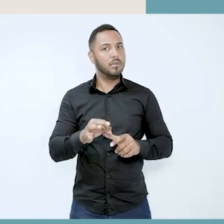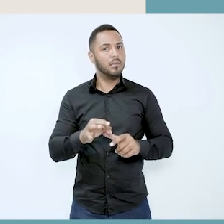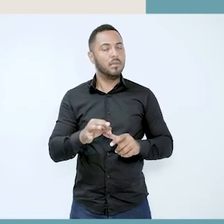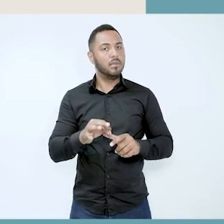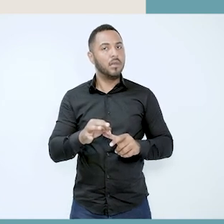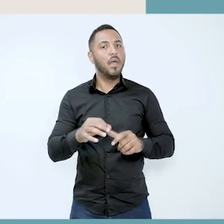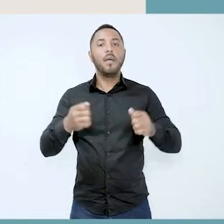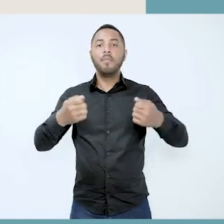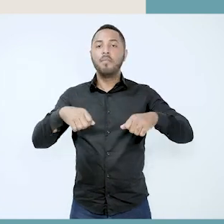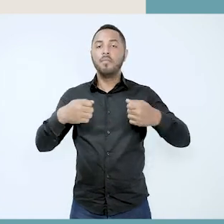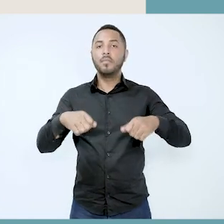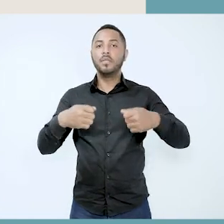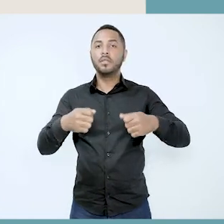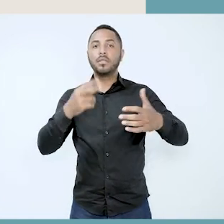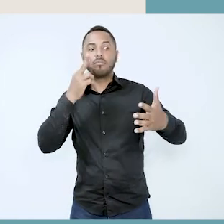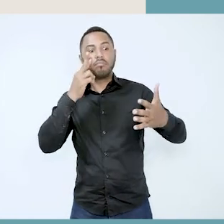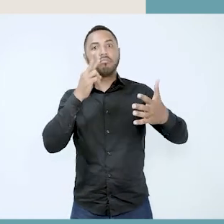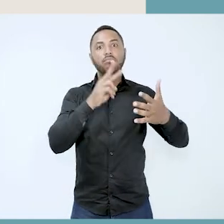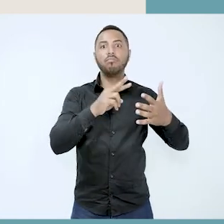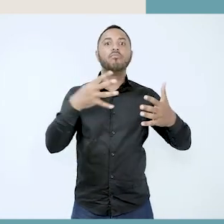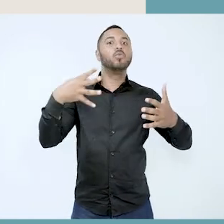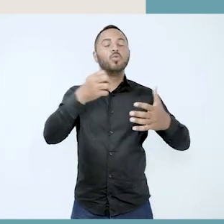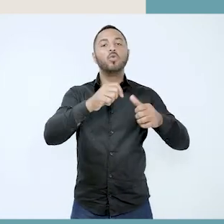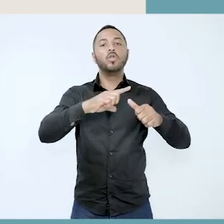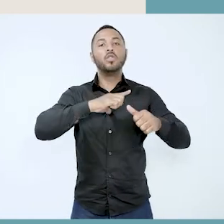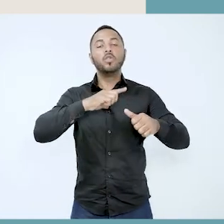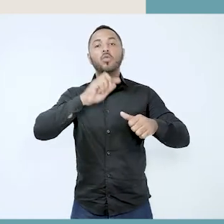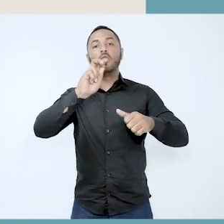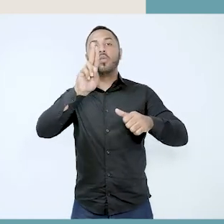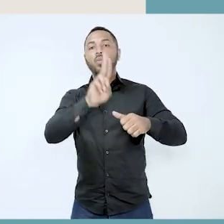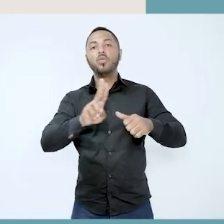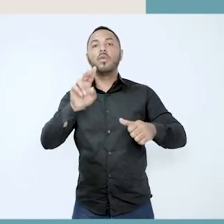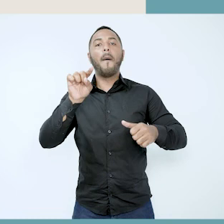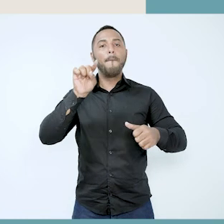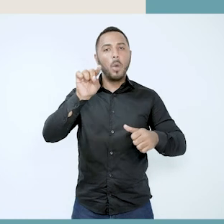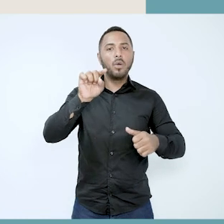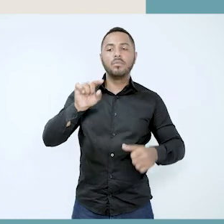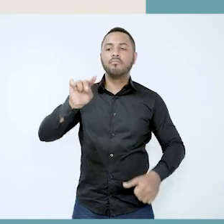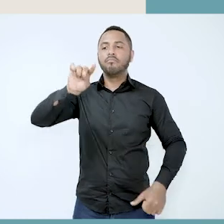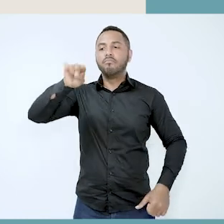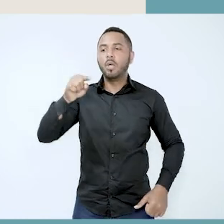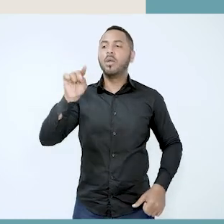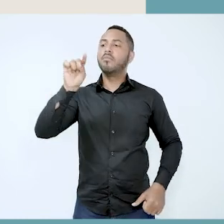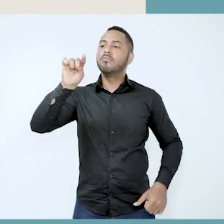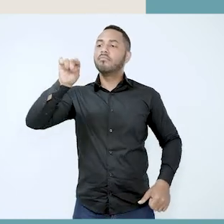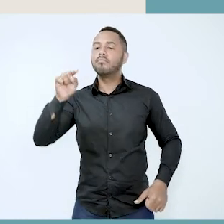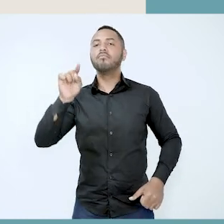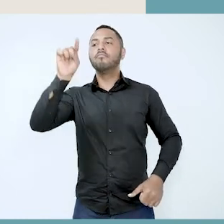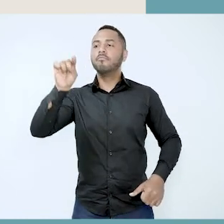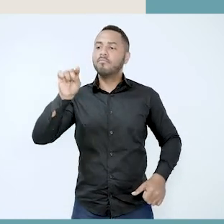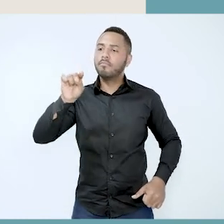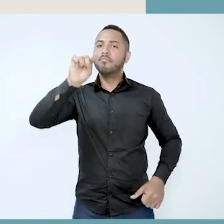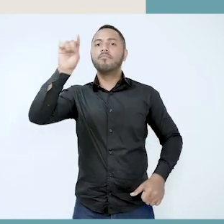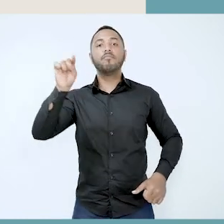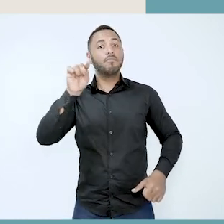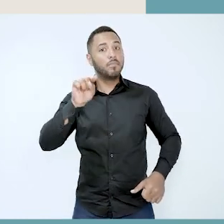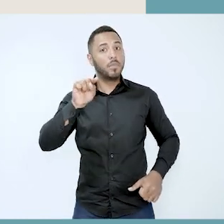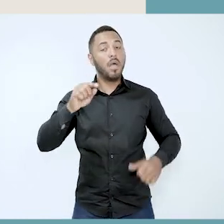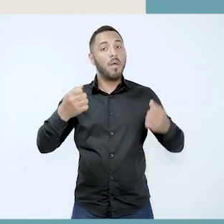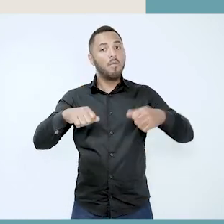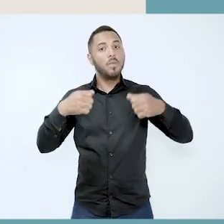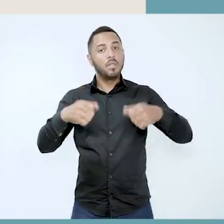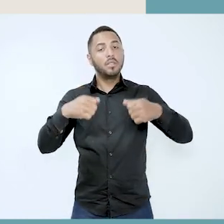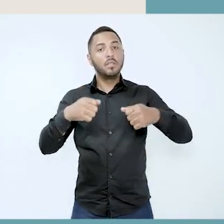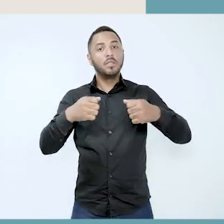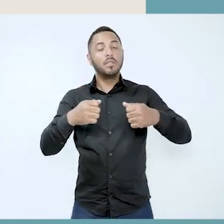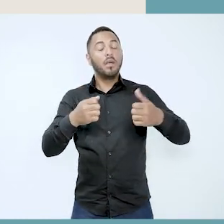maiúsculas adequadamente lá no início do parágrafo, se usou pontos finais, vai observar palavra por palavra